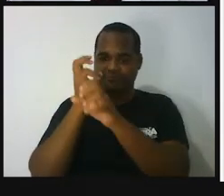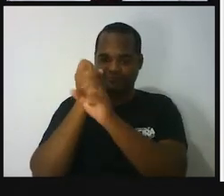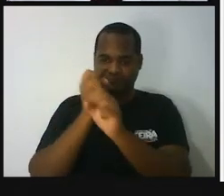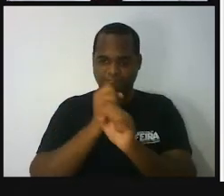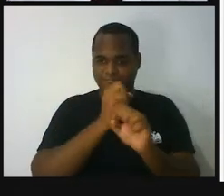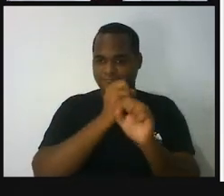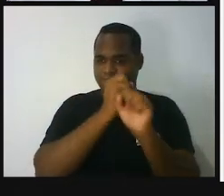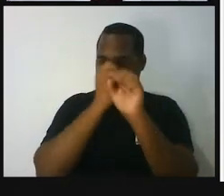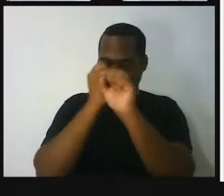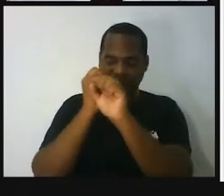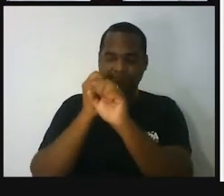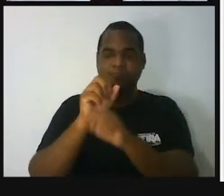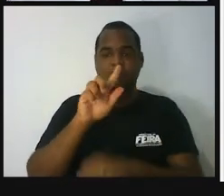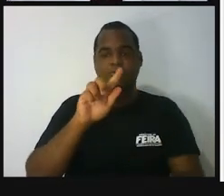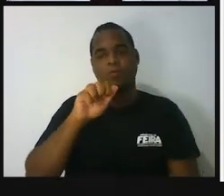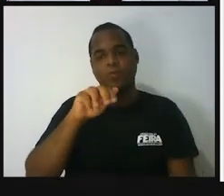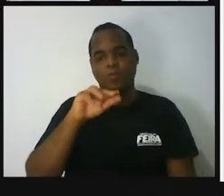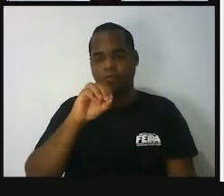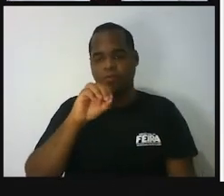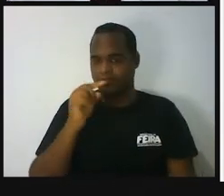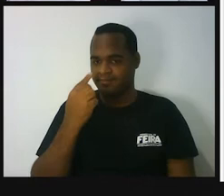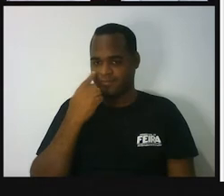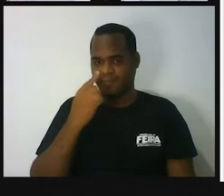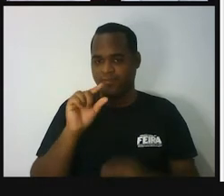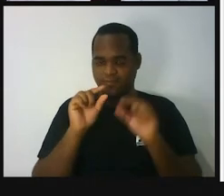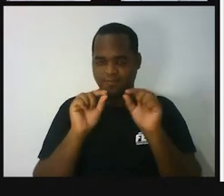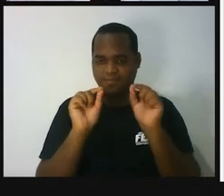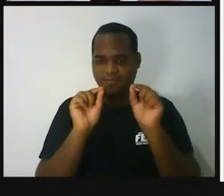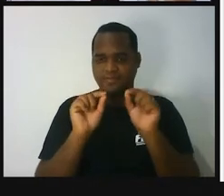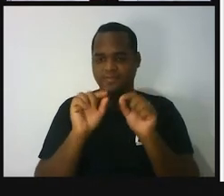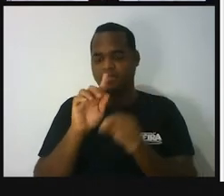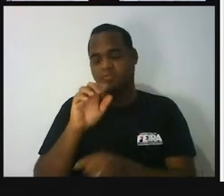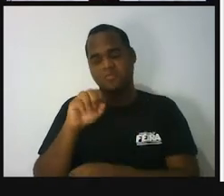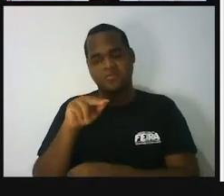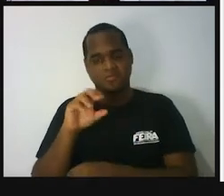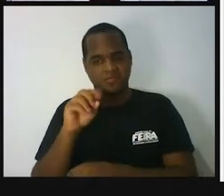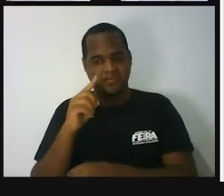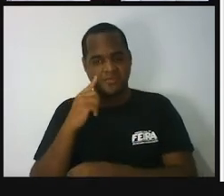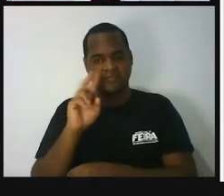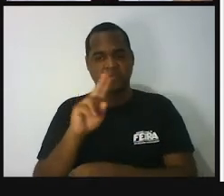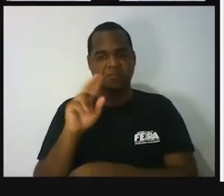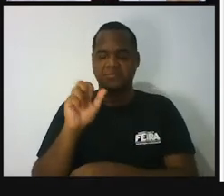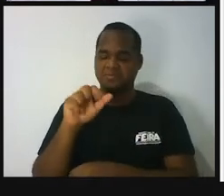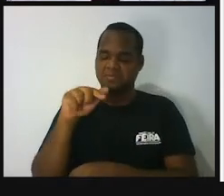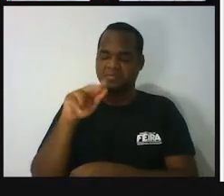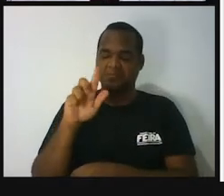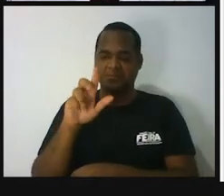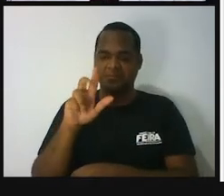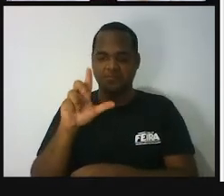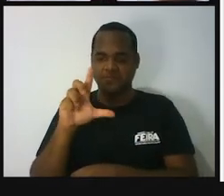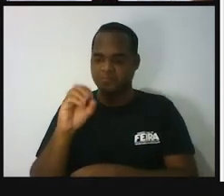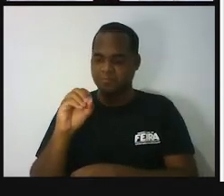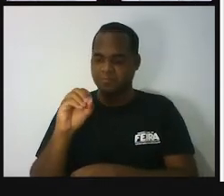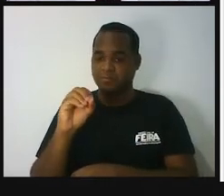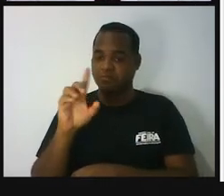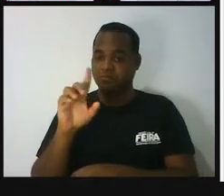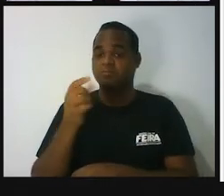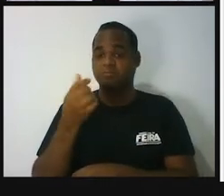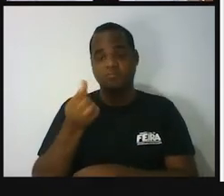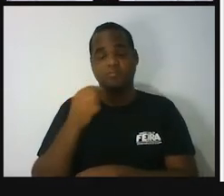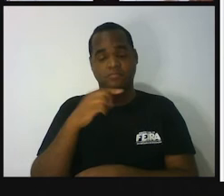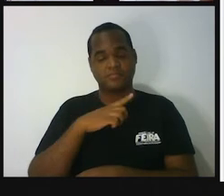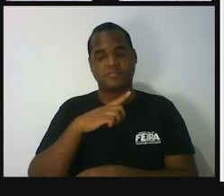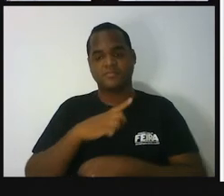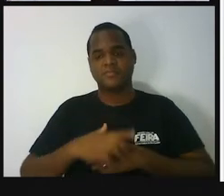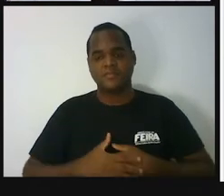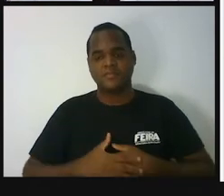gono, como a gente já acabou de ver, gono tem a ver com os ângulos, né? Seis ângulos.